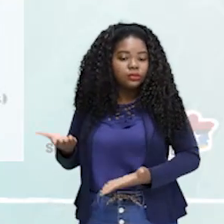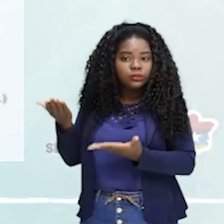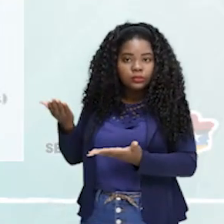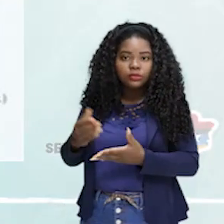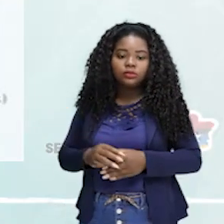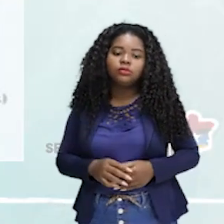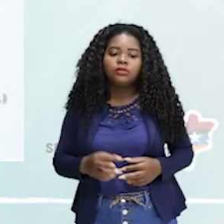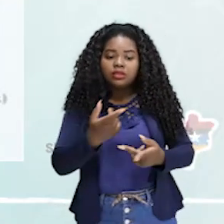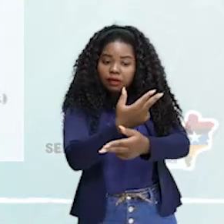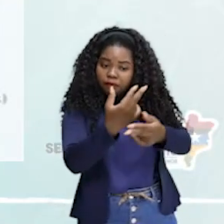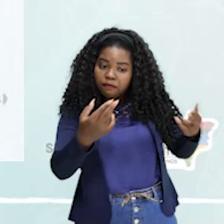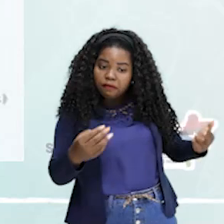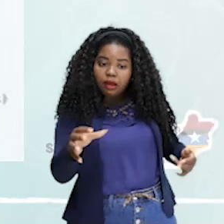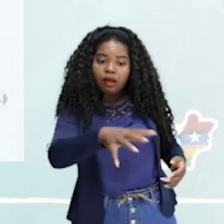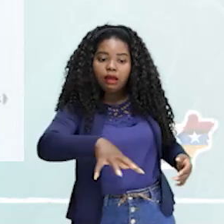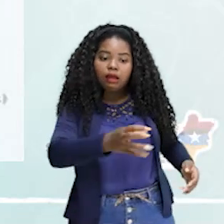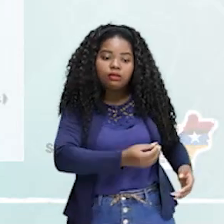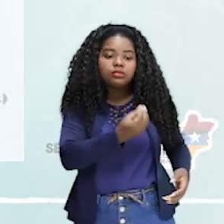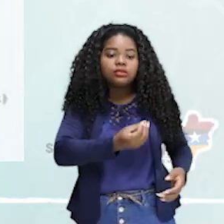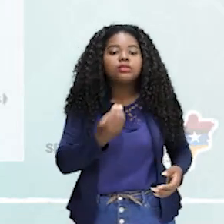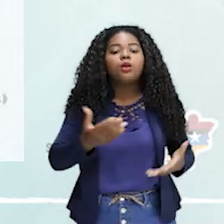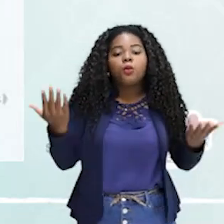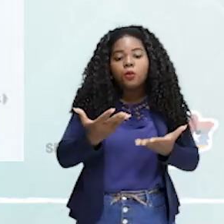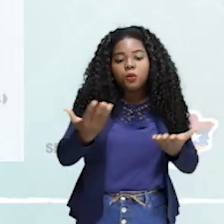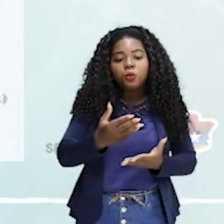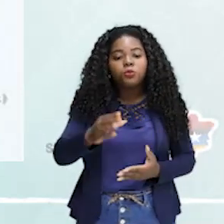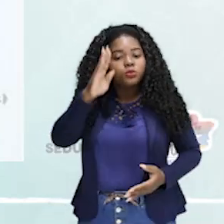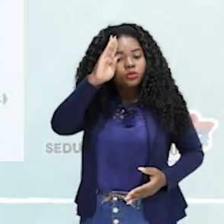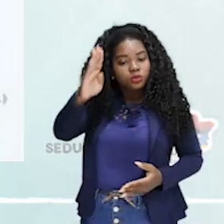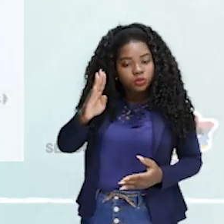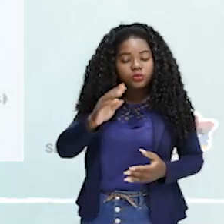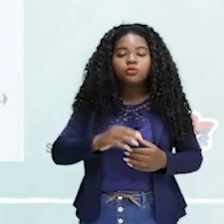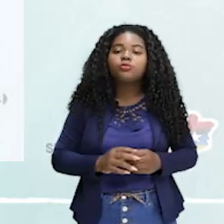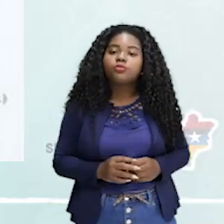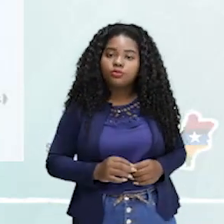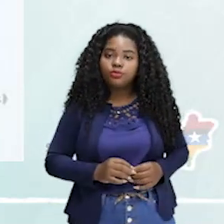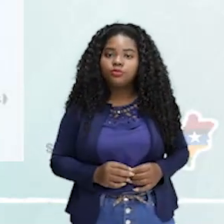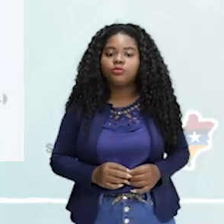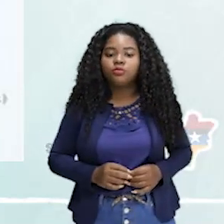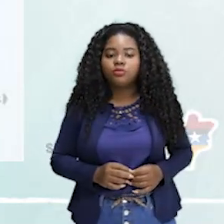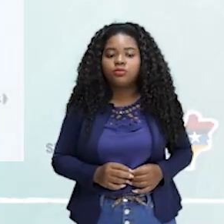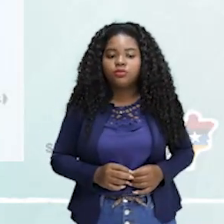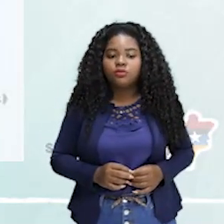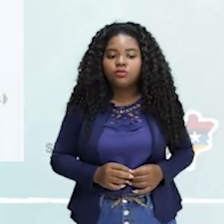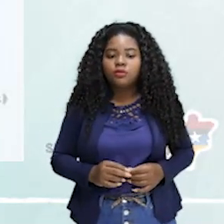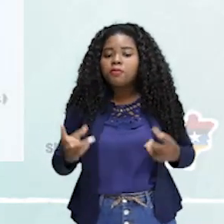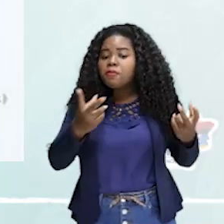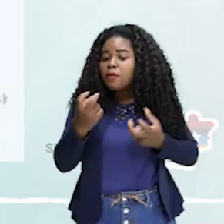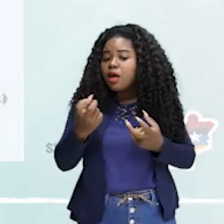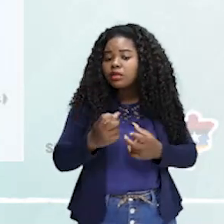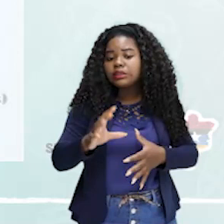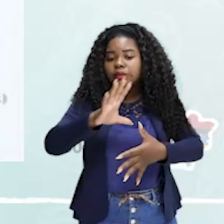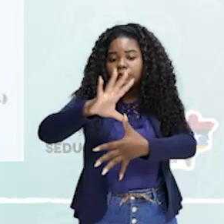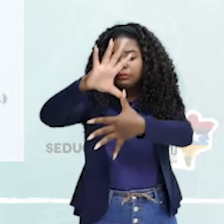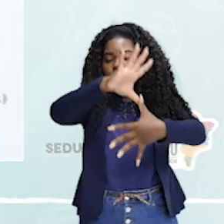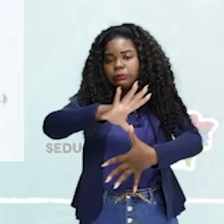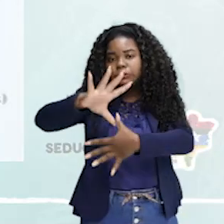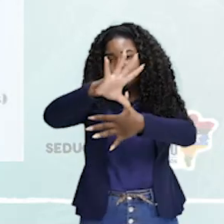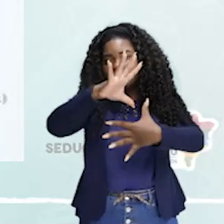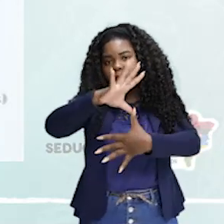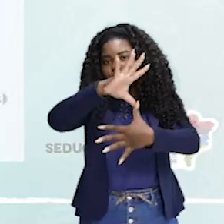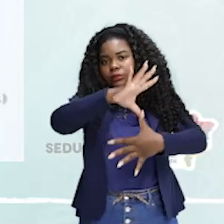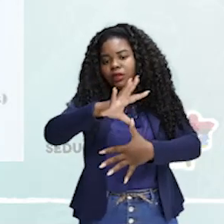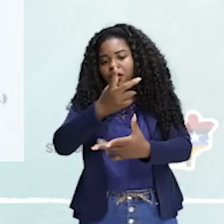de biomas aí no mundo, e nós vamos falar dos principais aí, que eu já até citei alguns, né? Mas a gente percebe por esse mapa aí a riqueza, né,